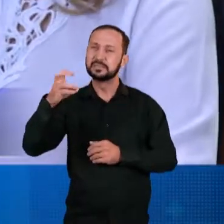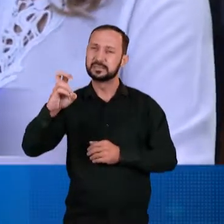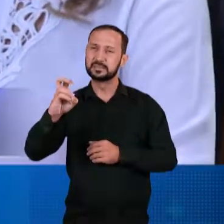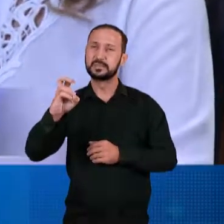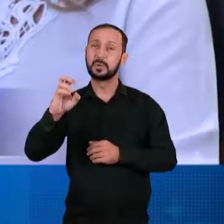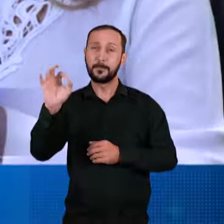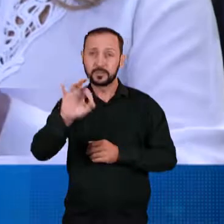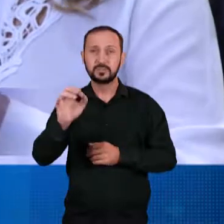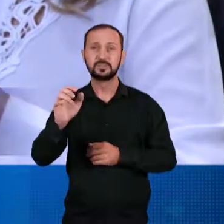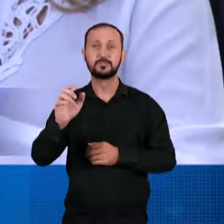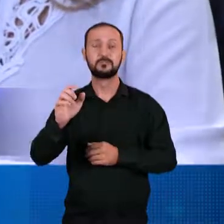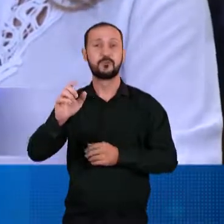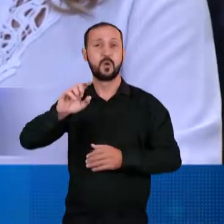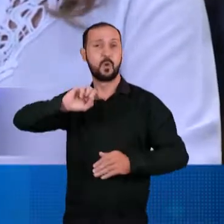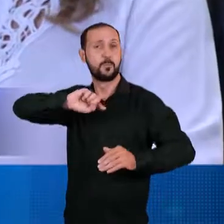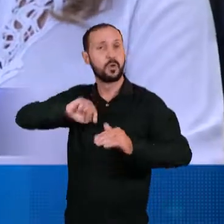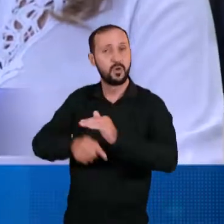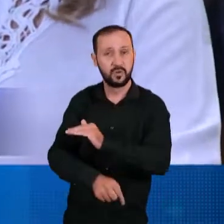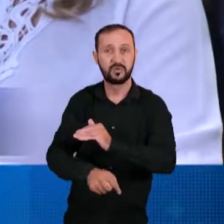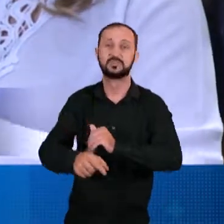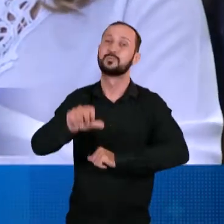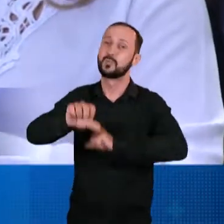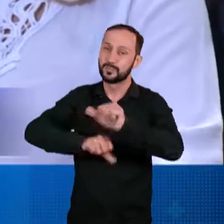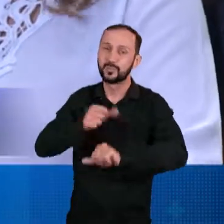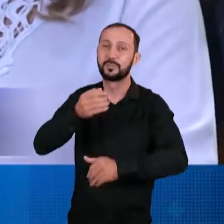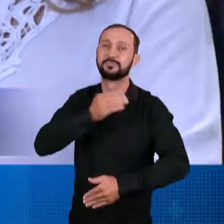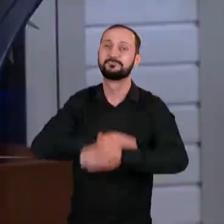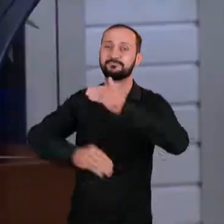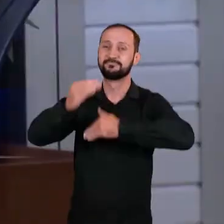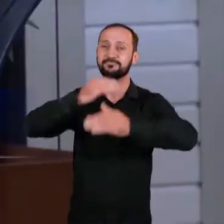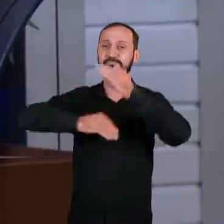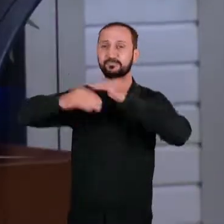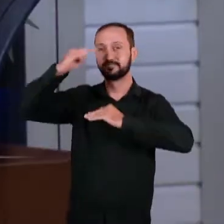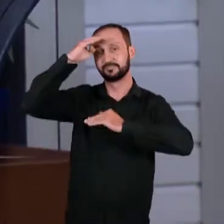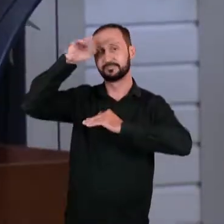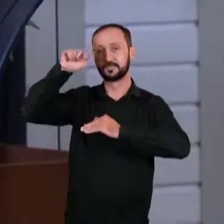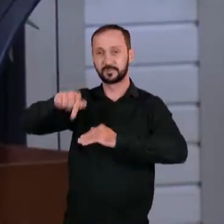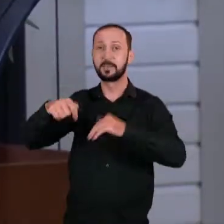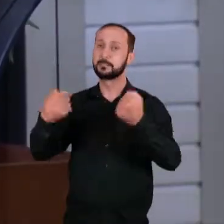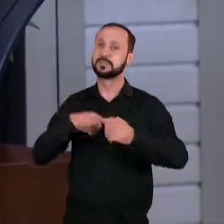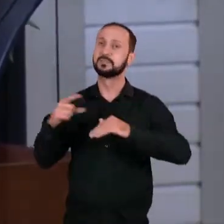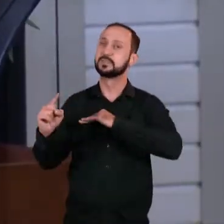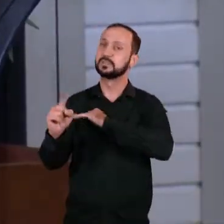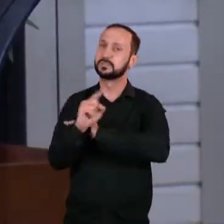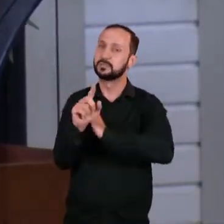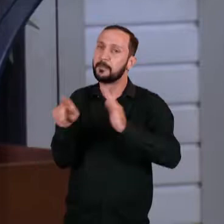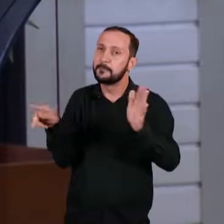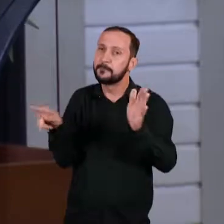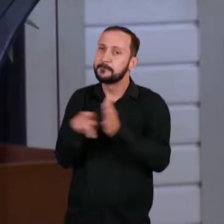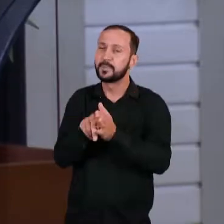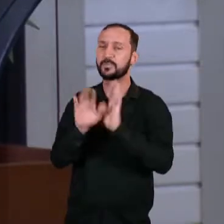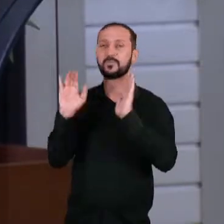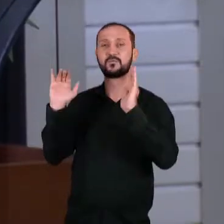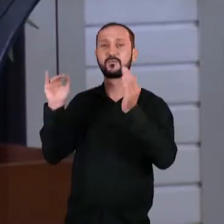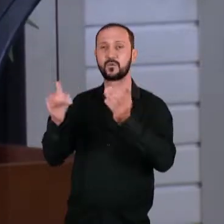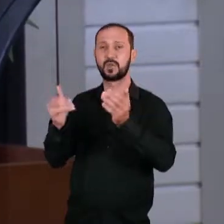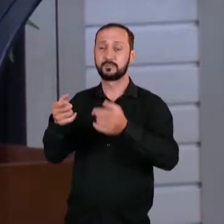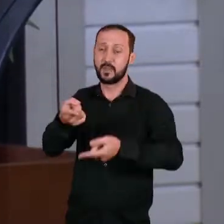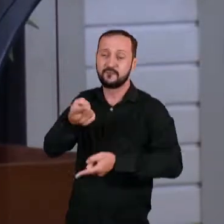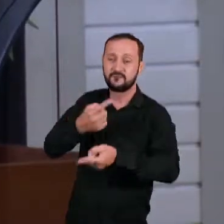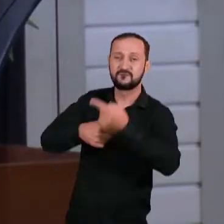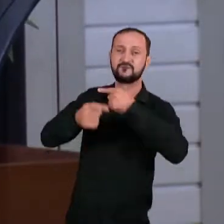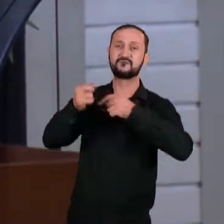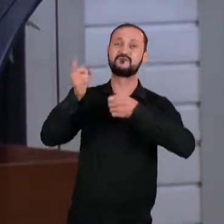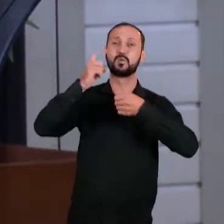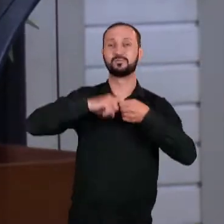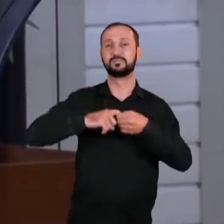burnout realmente. E uma vez que abriu esse quadro, precisa de um tratamento realmente para ter a recuperação total dos sintomas, né?